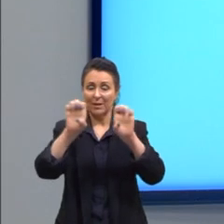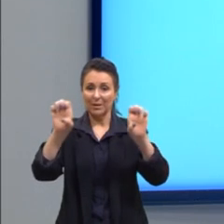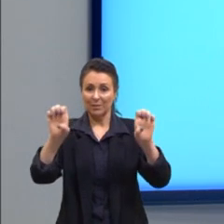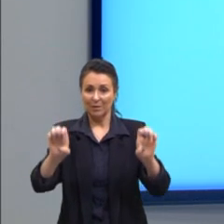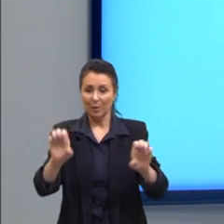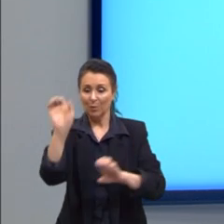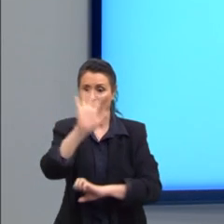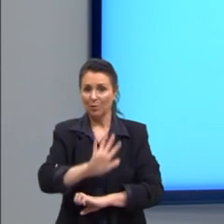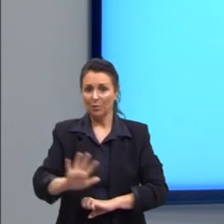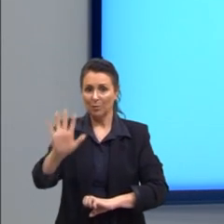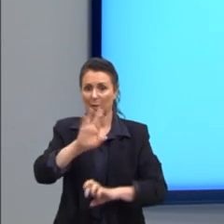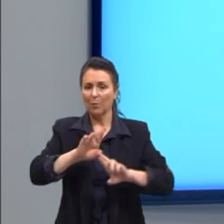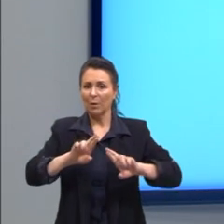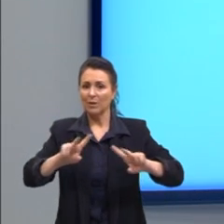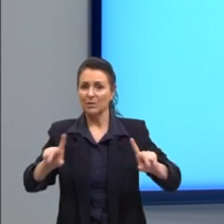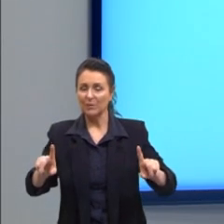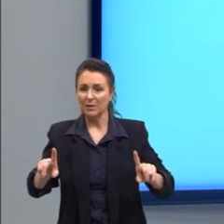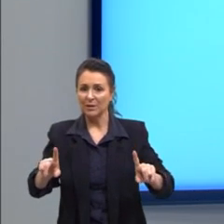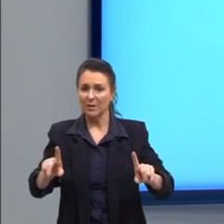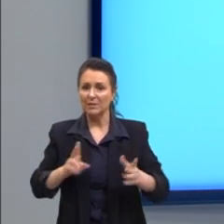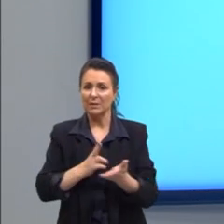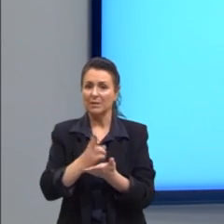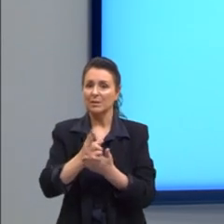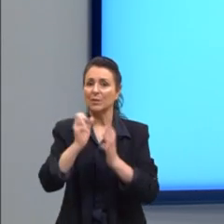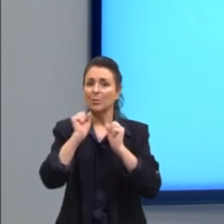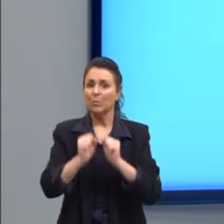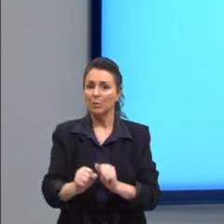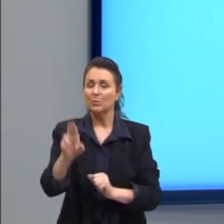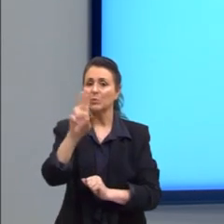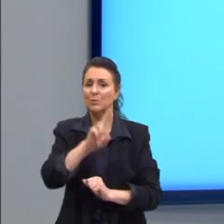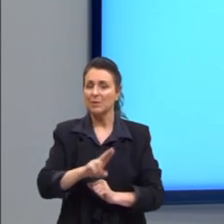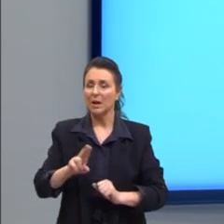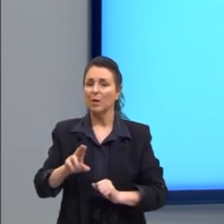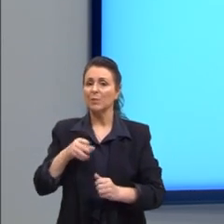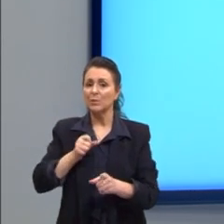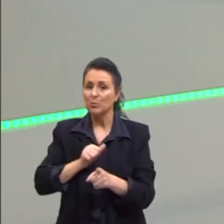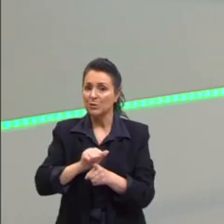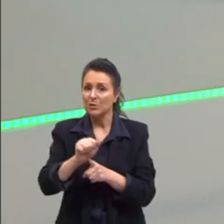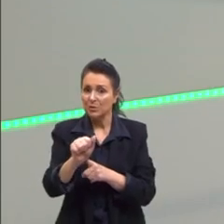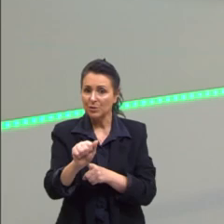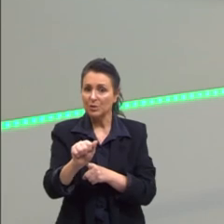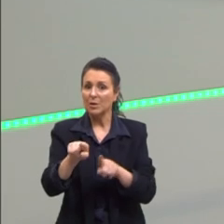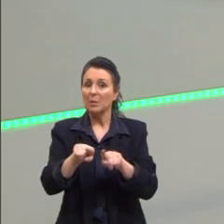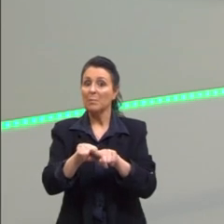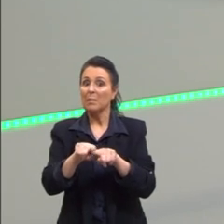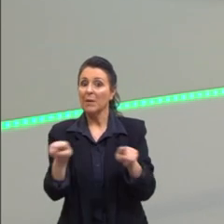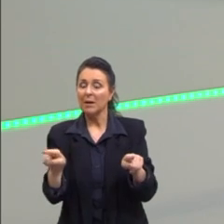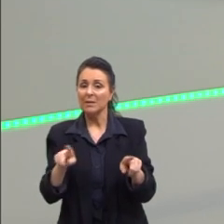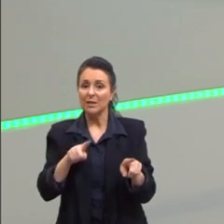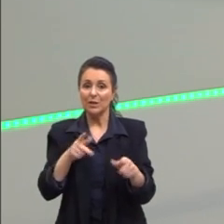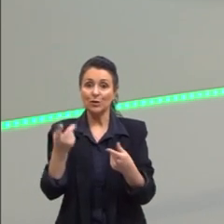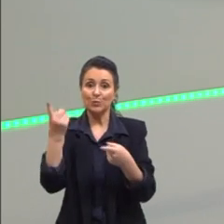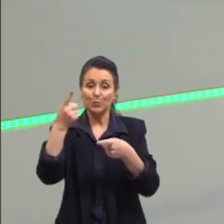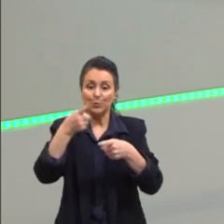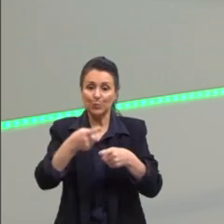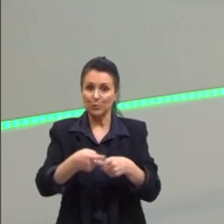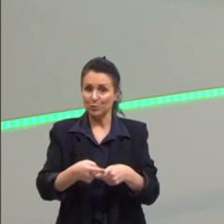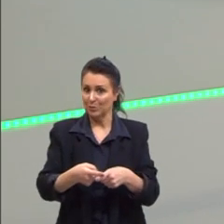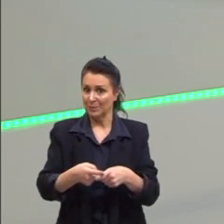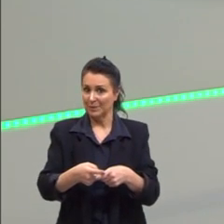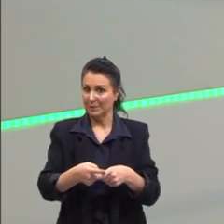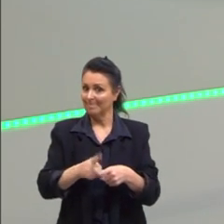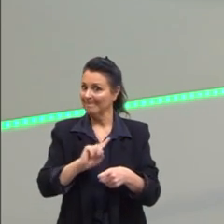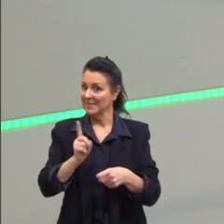a diferença que nas constantes de que a utilizar o mesmo sentido porém a gente vai multiplicar ao invés de